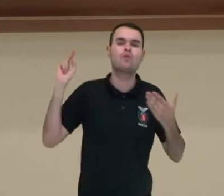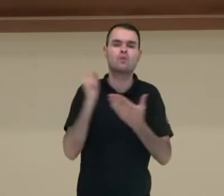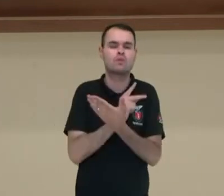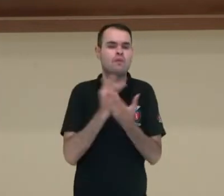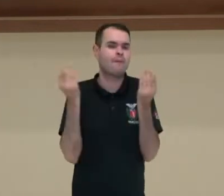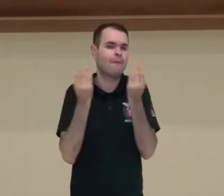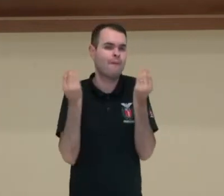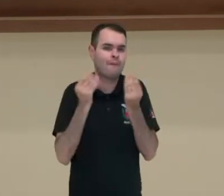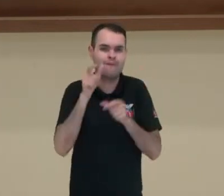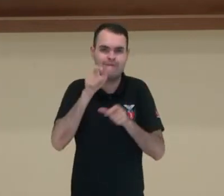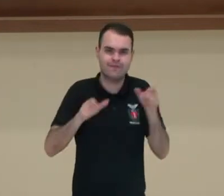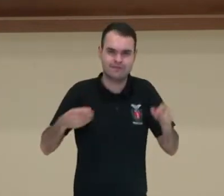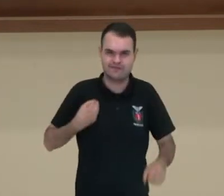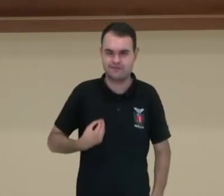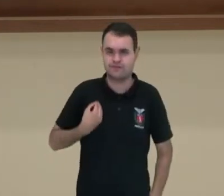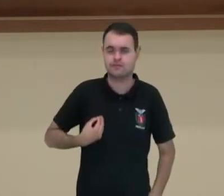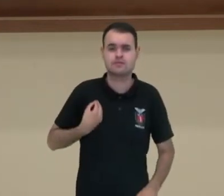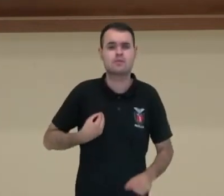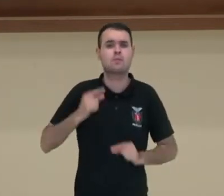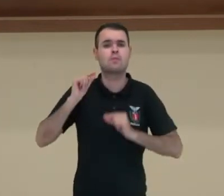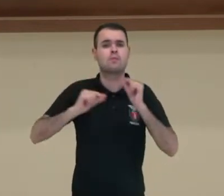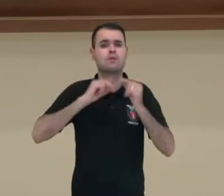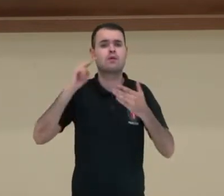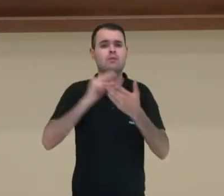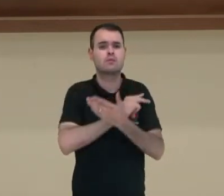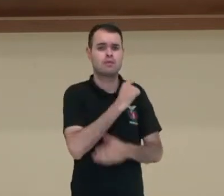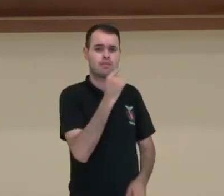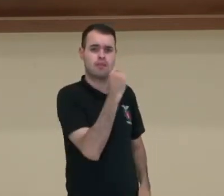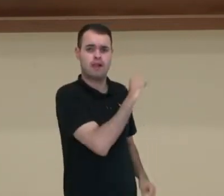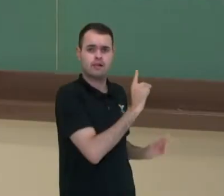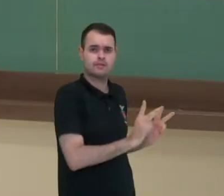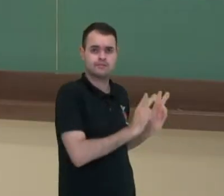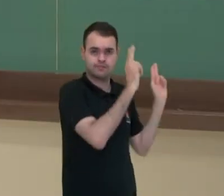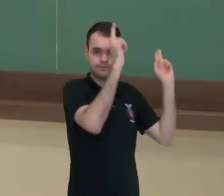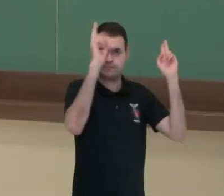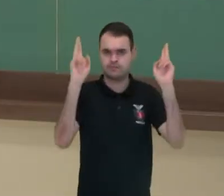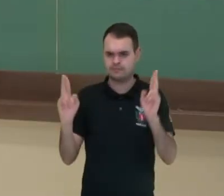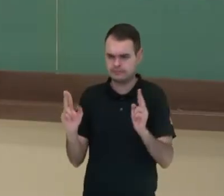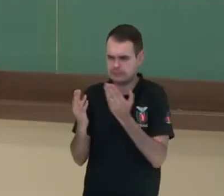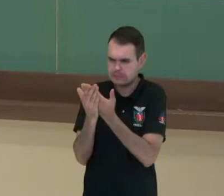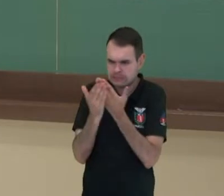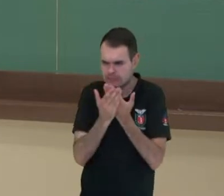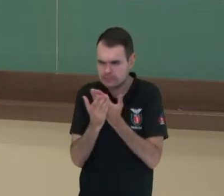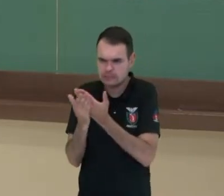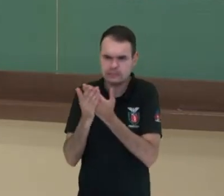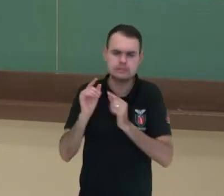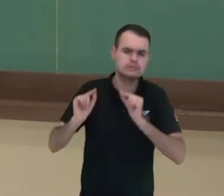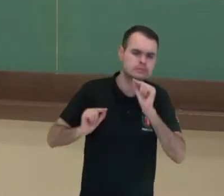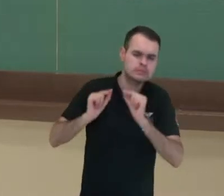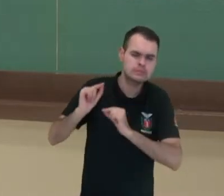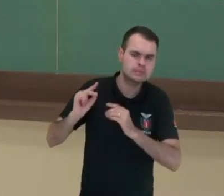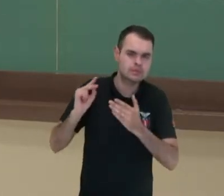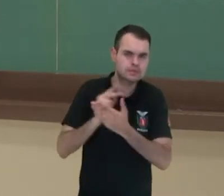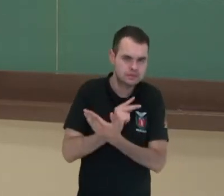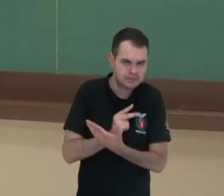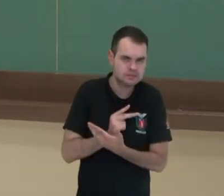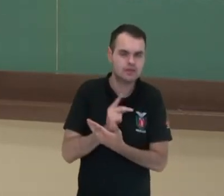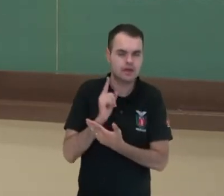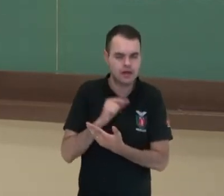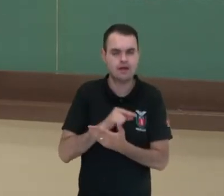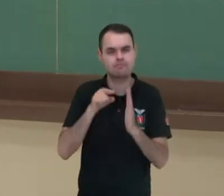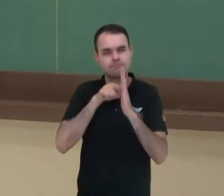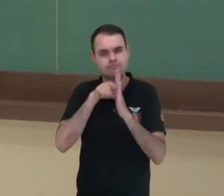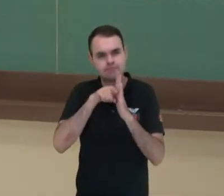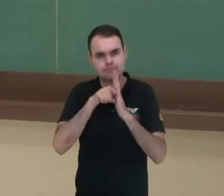os seres humanos viviam, o que foi aquele acontecimento histórico, o que levou aquela situação a acontecer. É um trabalho de